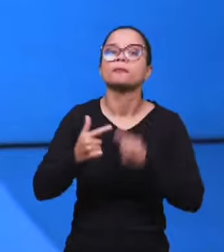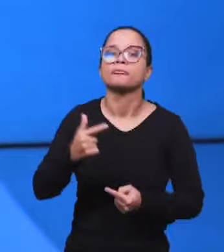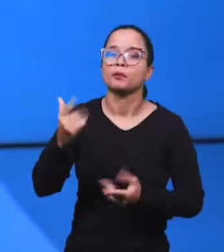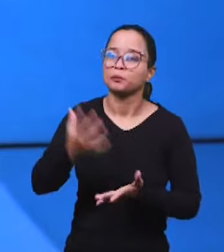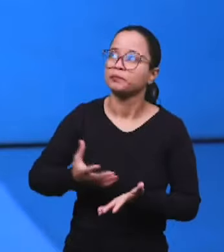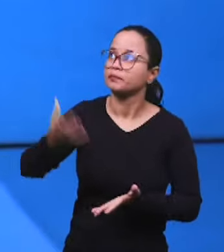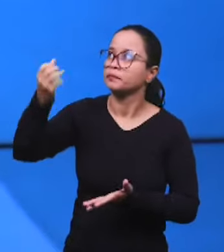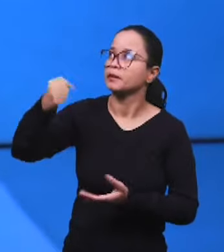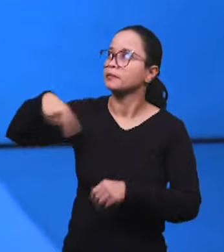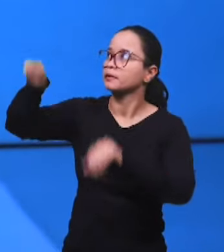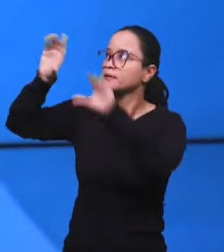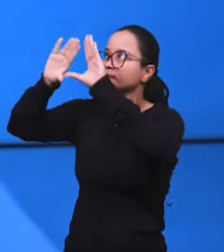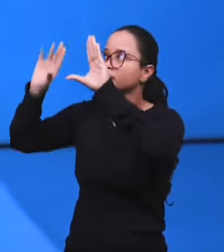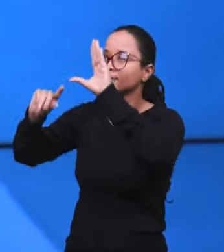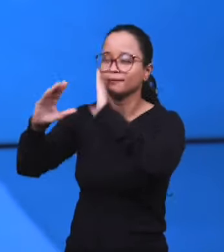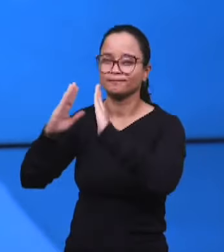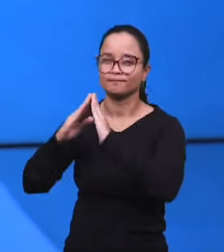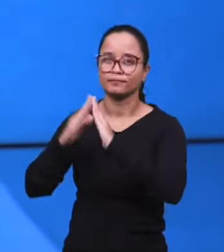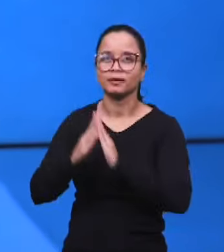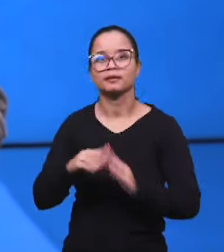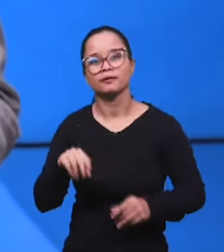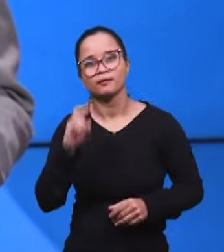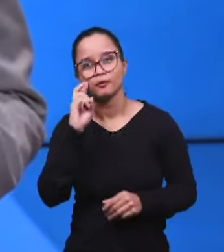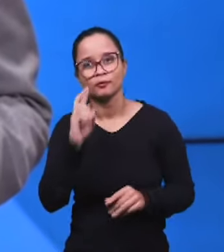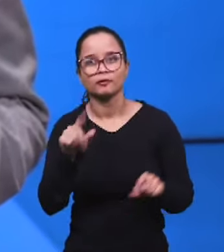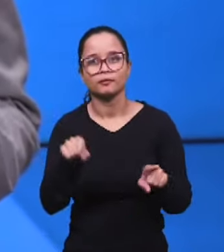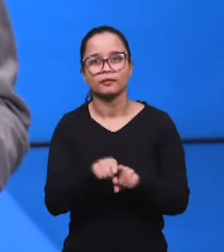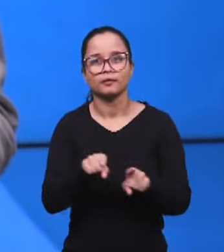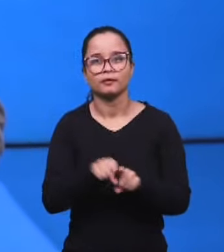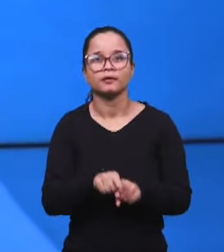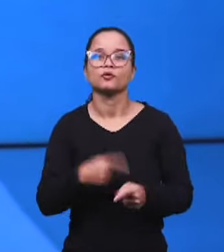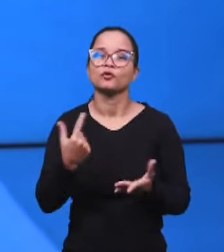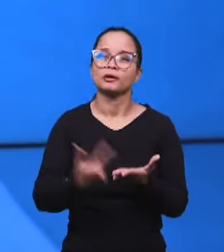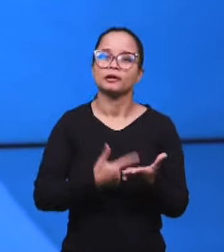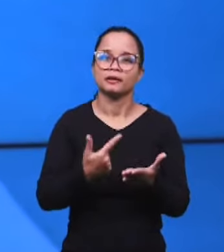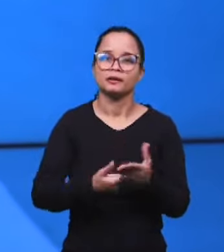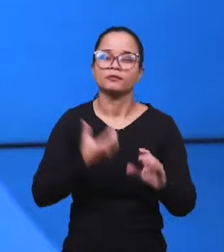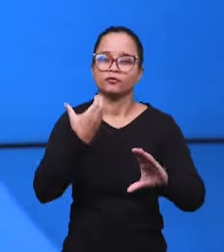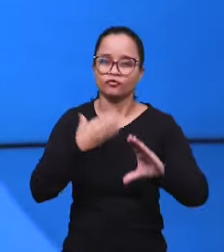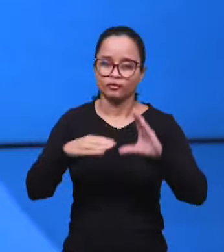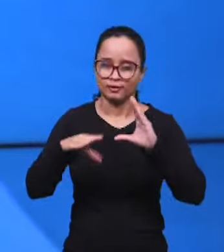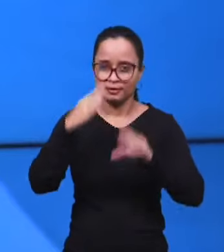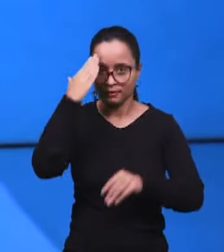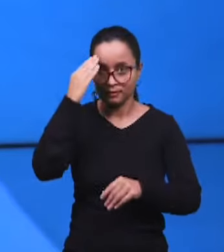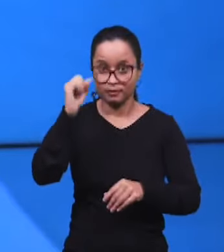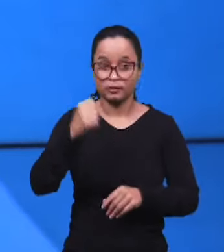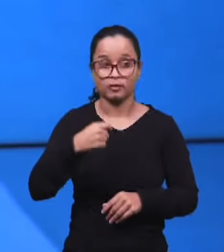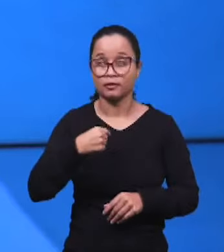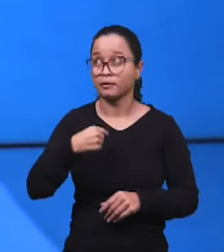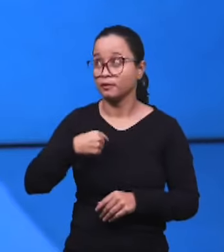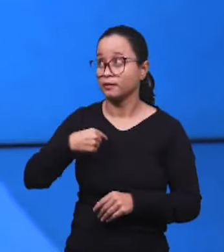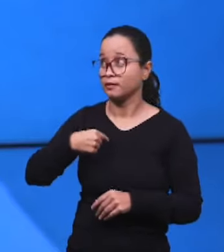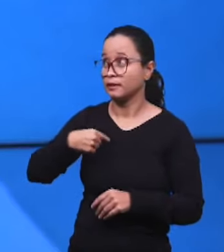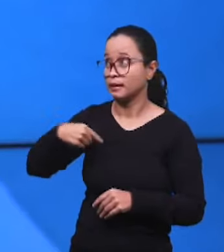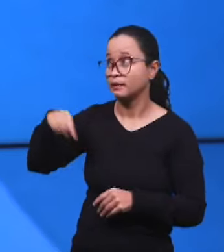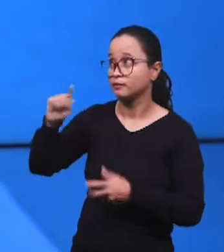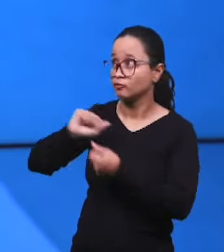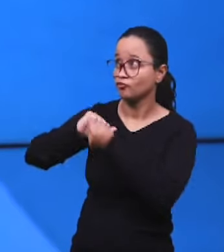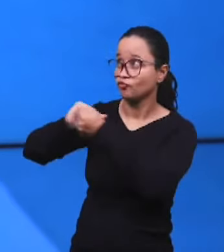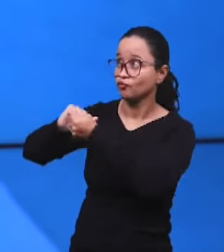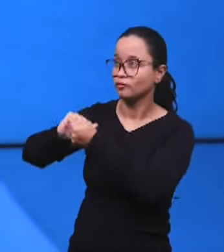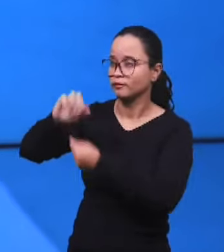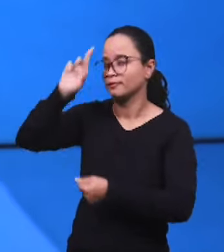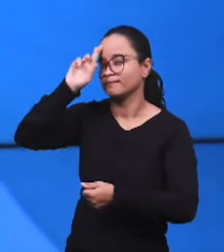com ele. Aliás, vimos alguma coisa assim, semelhante a isso no livro de Cantares de Salomão, né? Leva-me tu e correremos após ti.